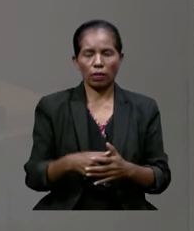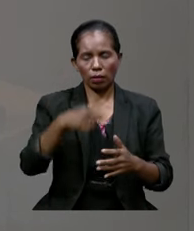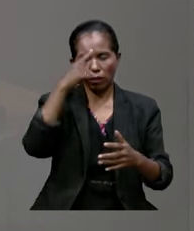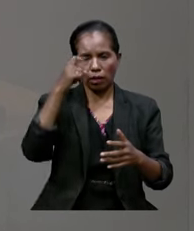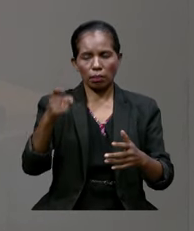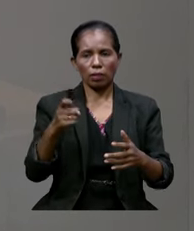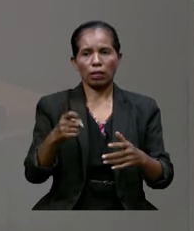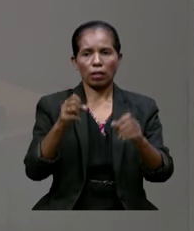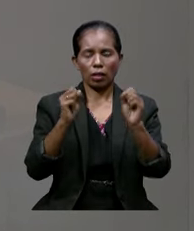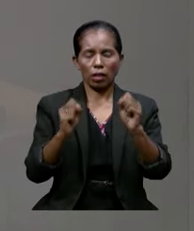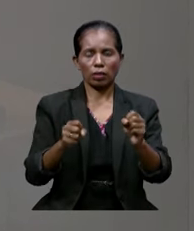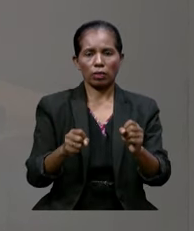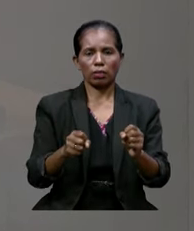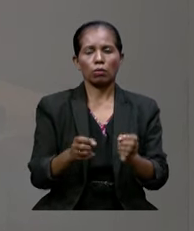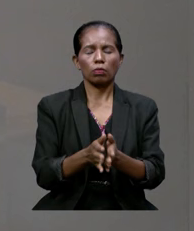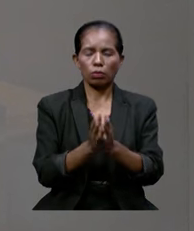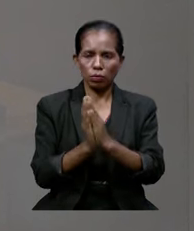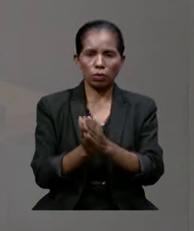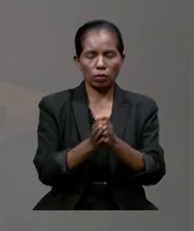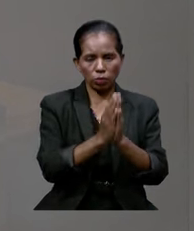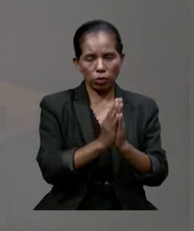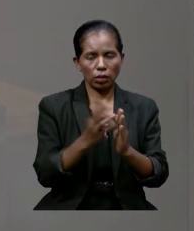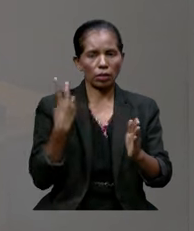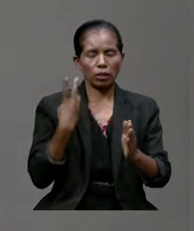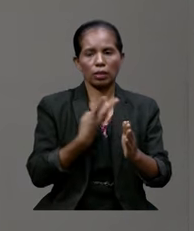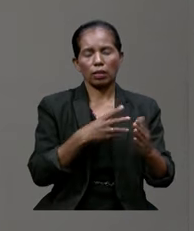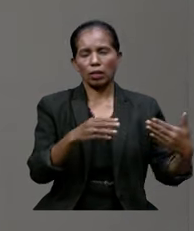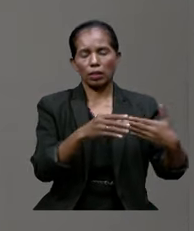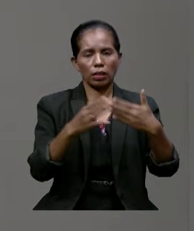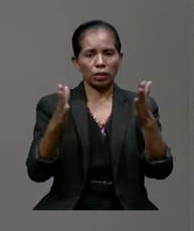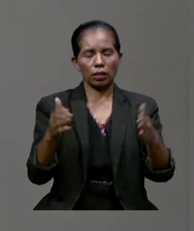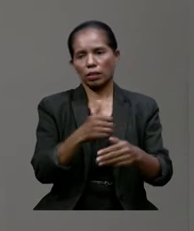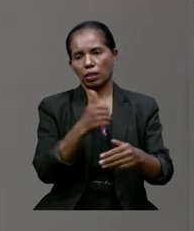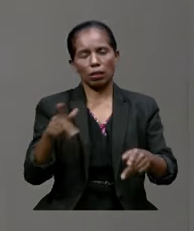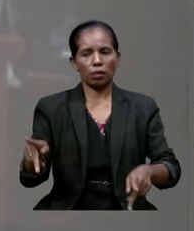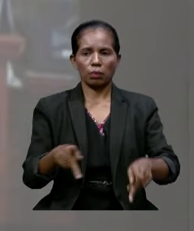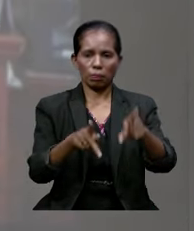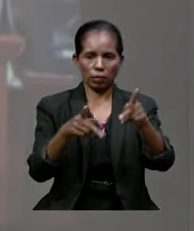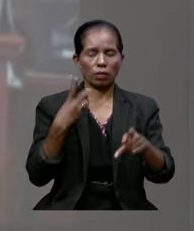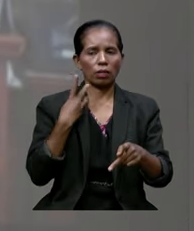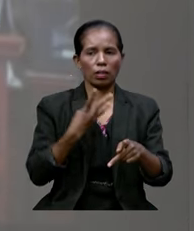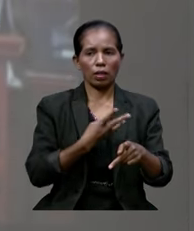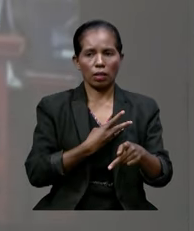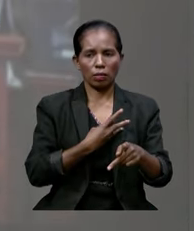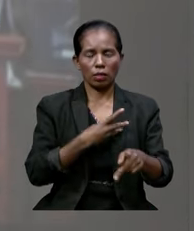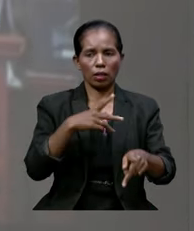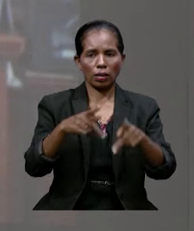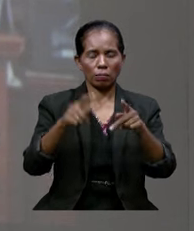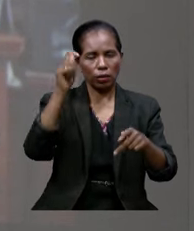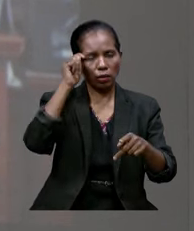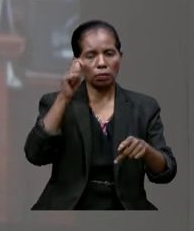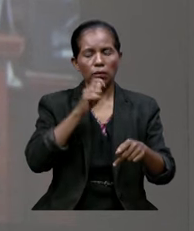Toma Nona Atu Zulga Itan Liderança Seluk Ia Público Ami Loba General Taur Matanroak